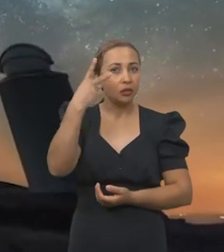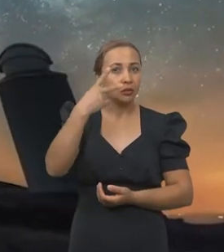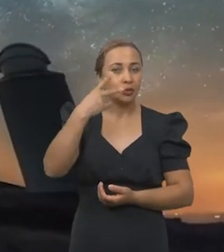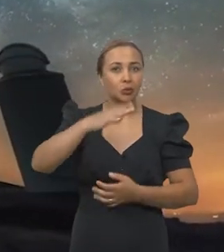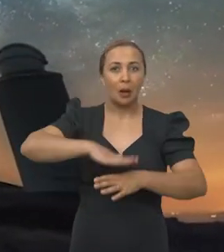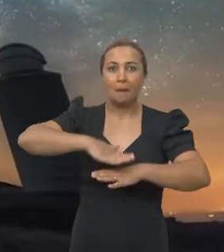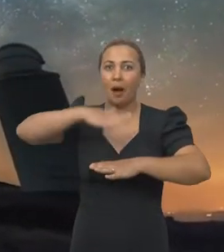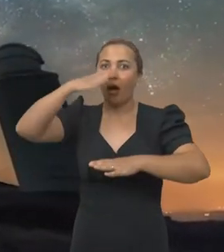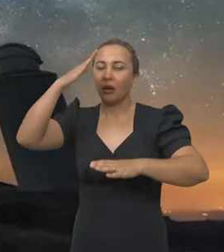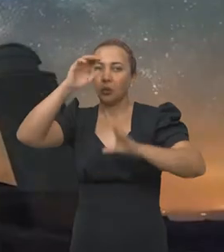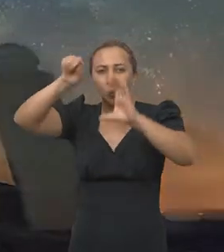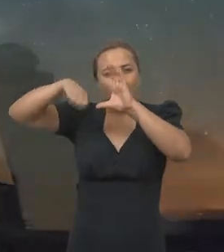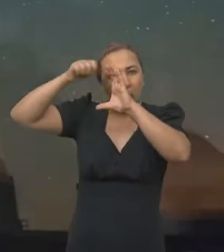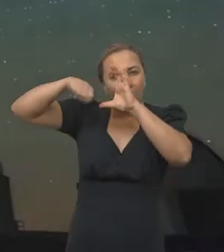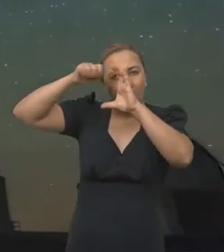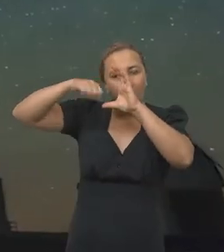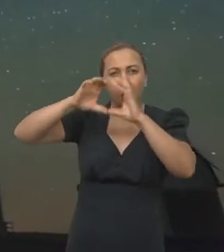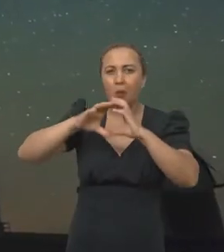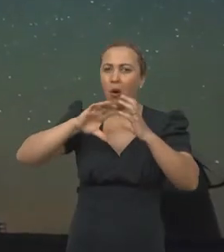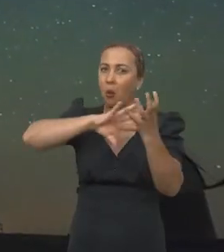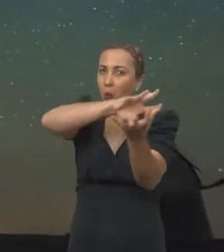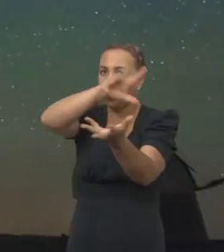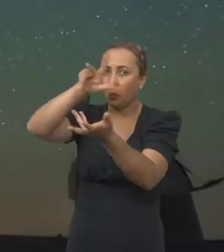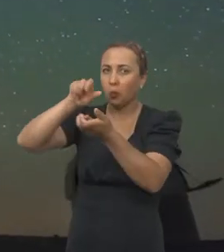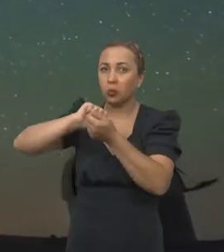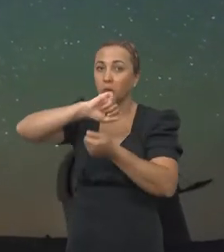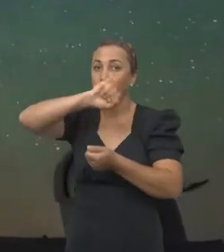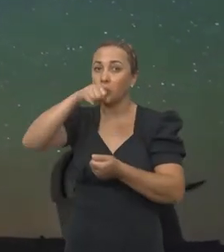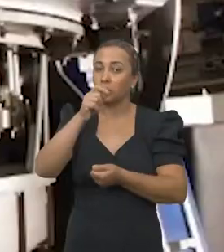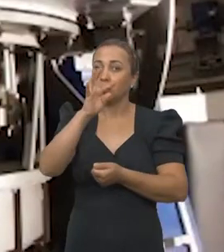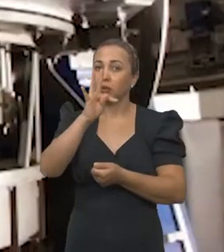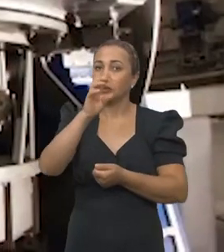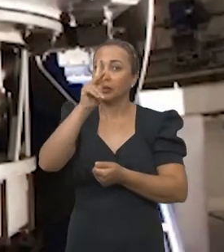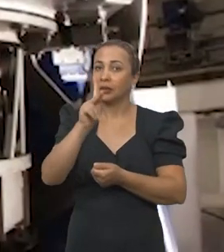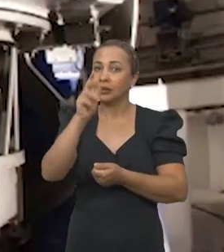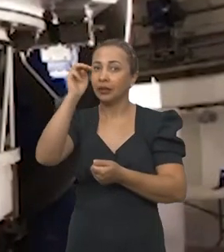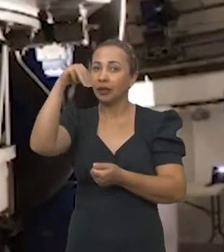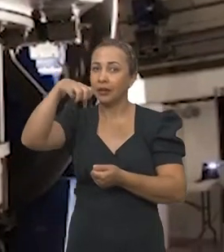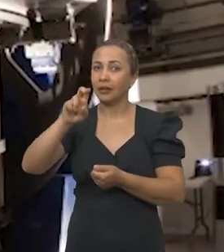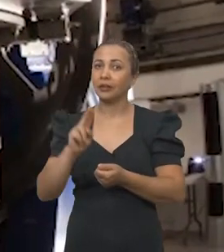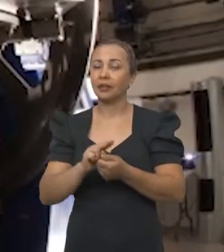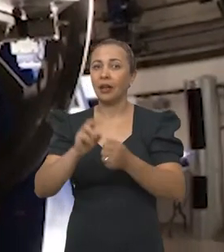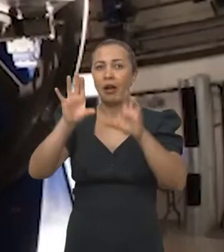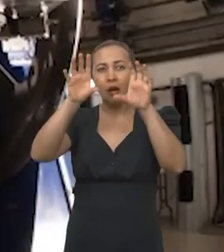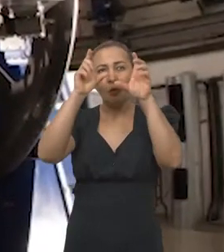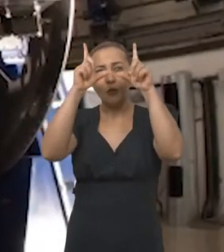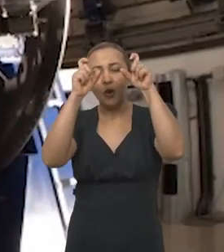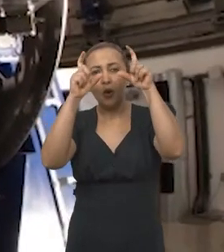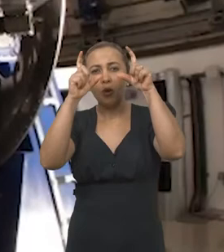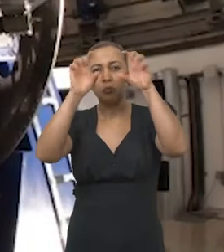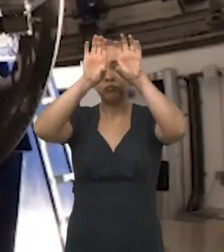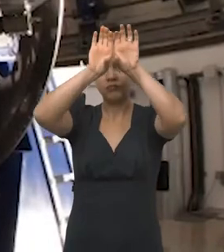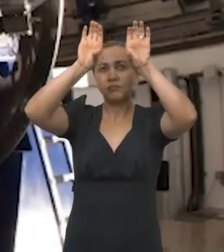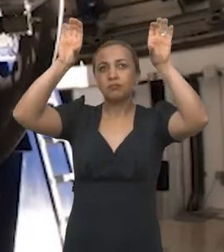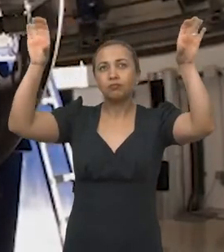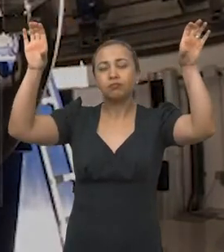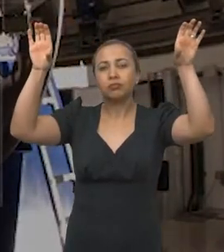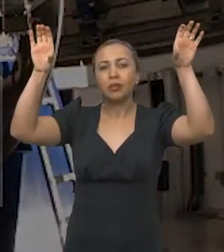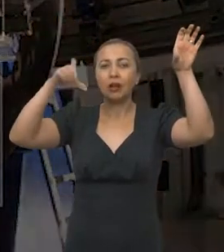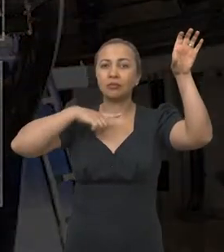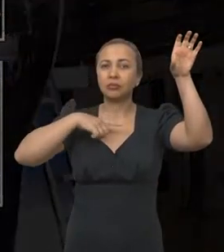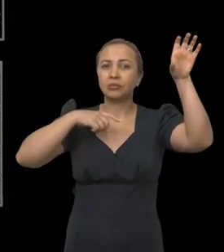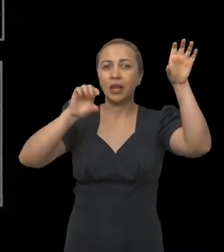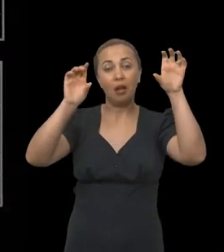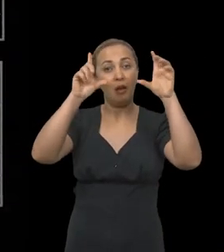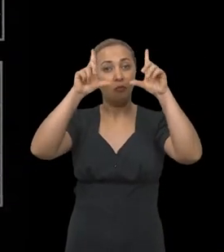a segunda maior câmera astronômica do mundo a j pequena captou sua primeira imagem do céu que revelam uma